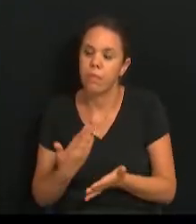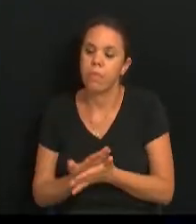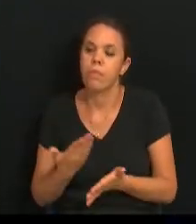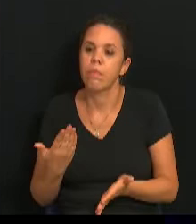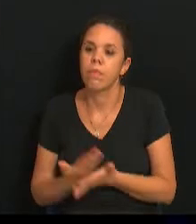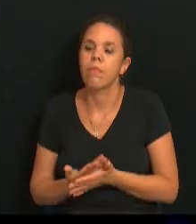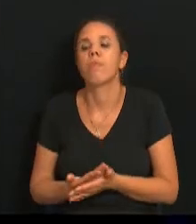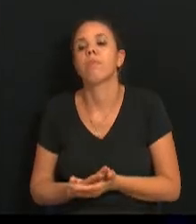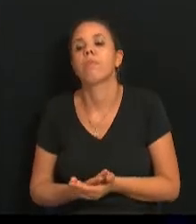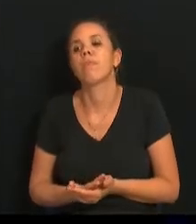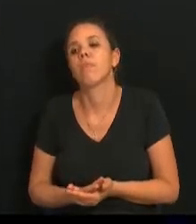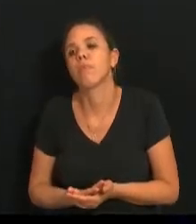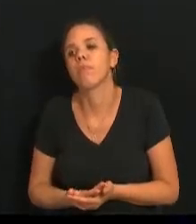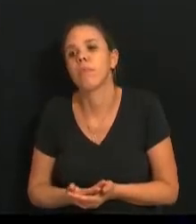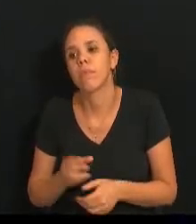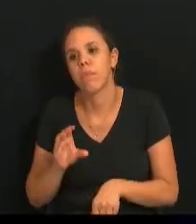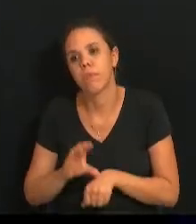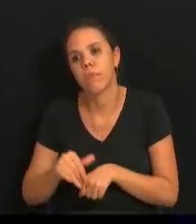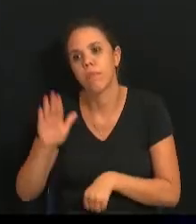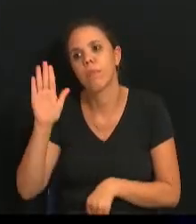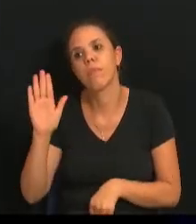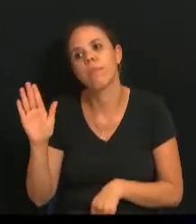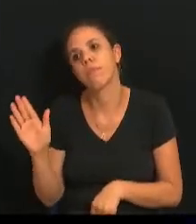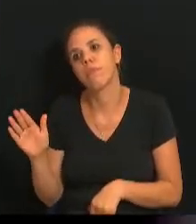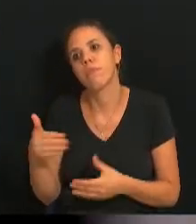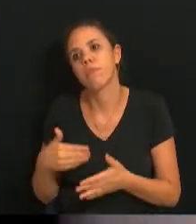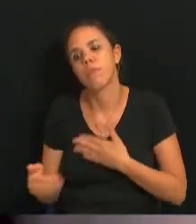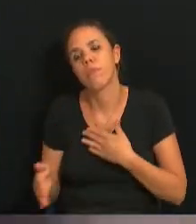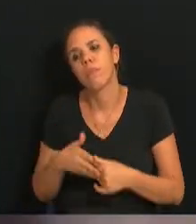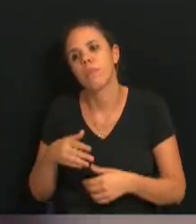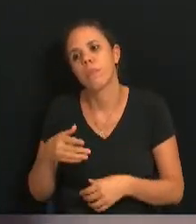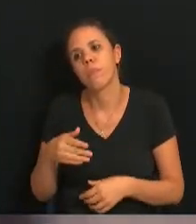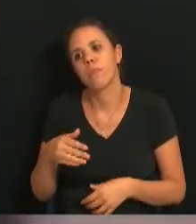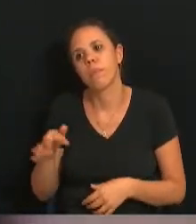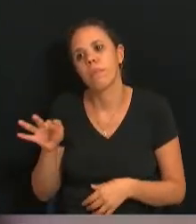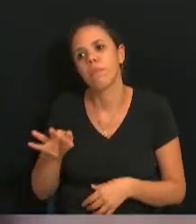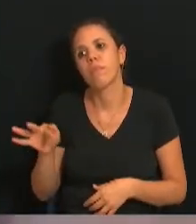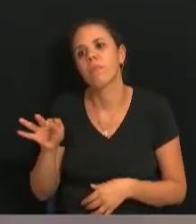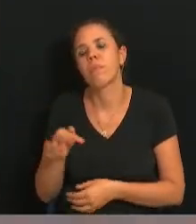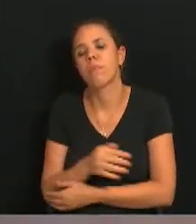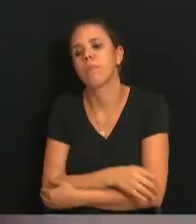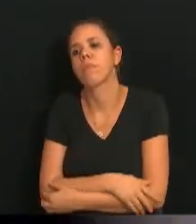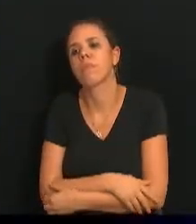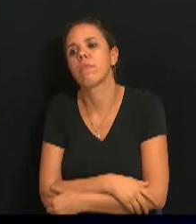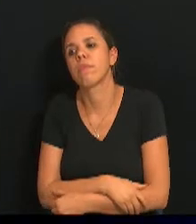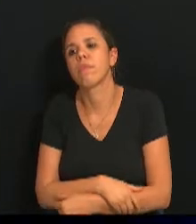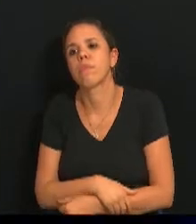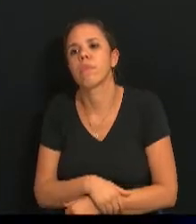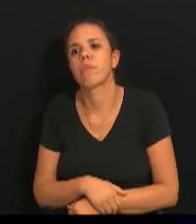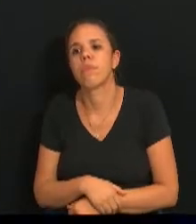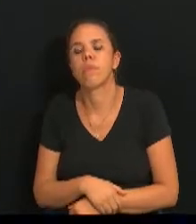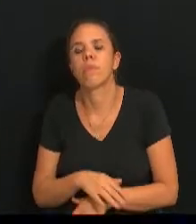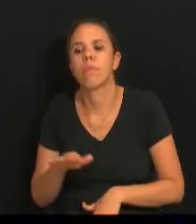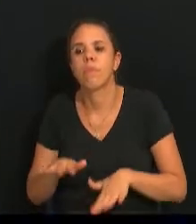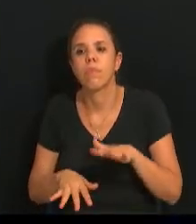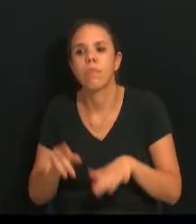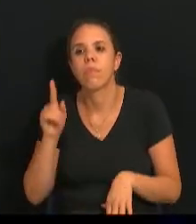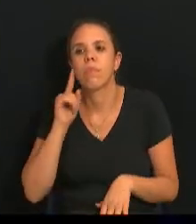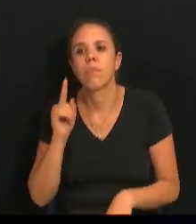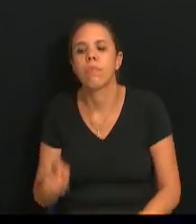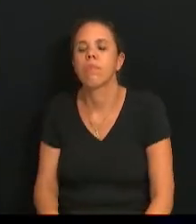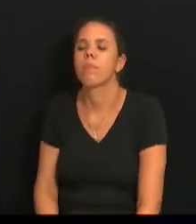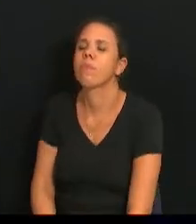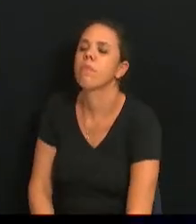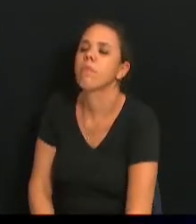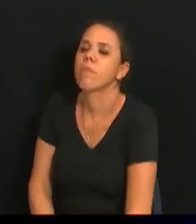prática nos qualifica muito mais do que qualquer graduação, né? Então, assim, há alguns dias a gente fez